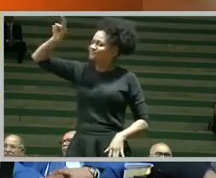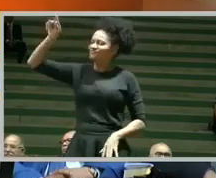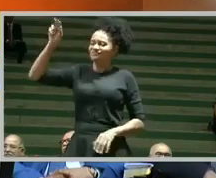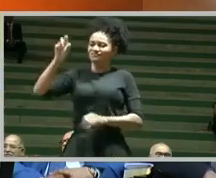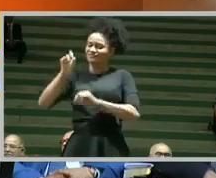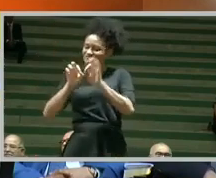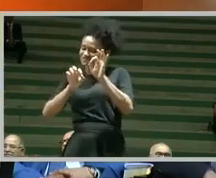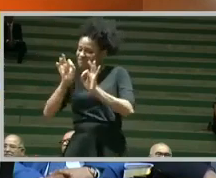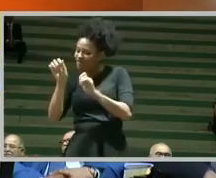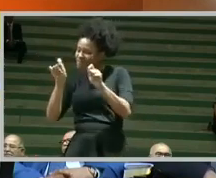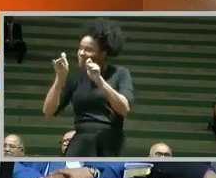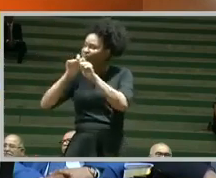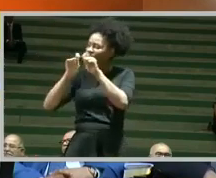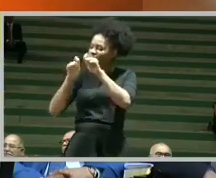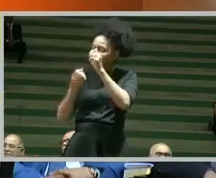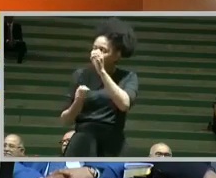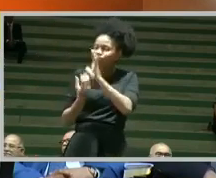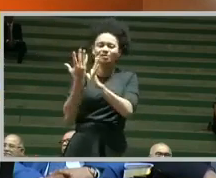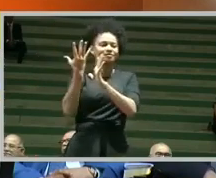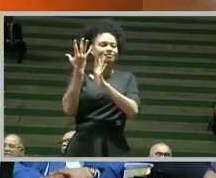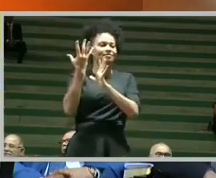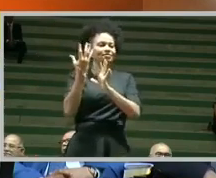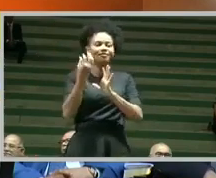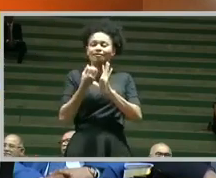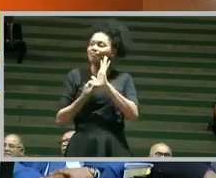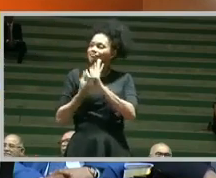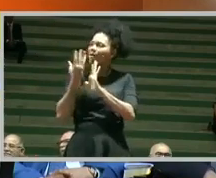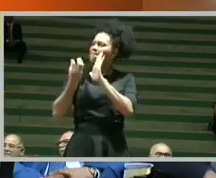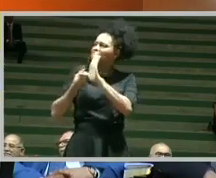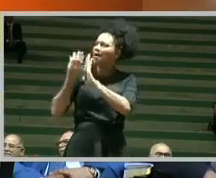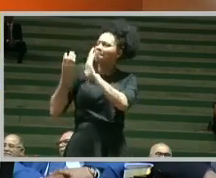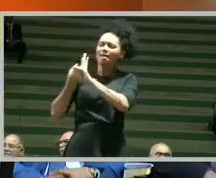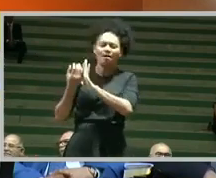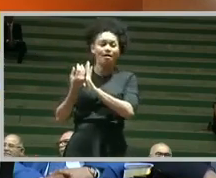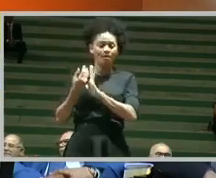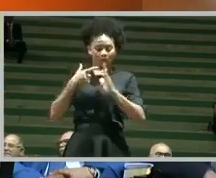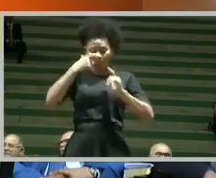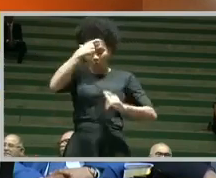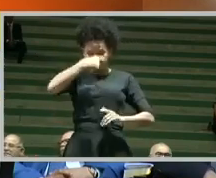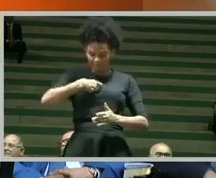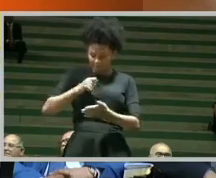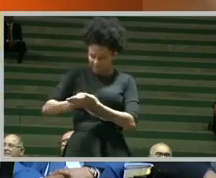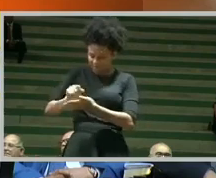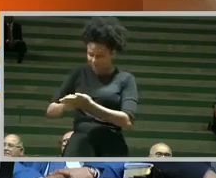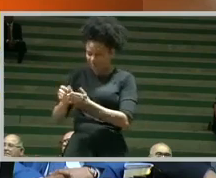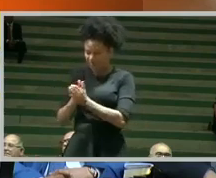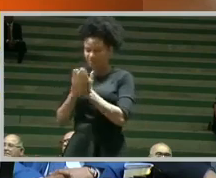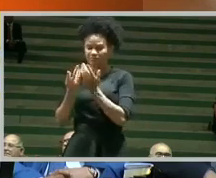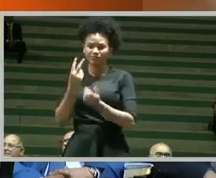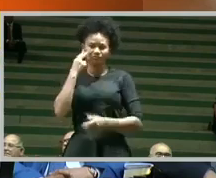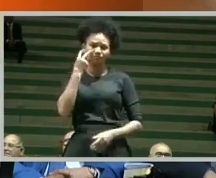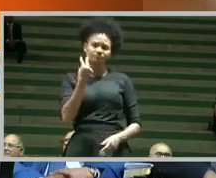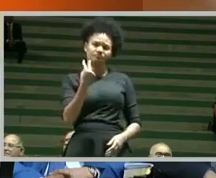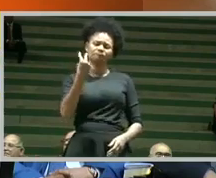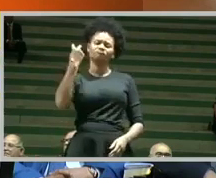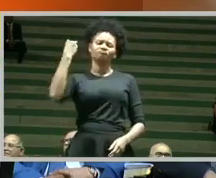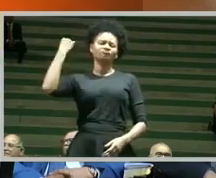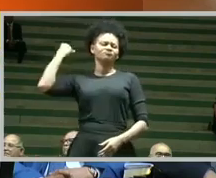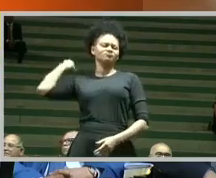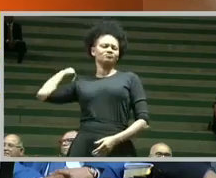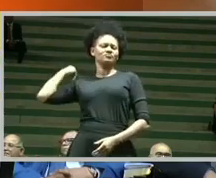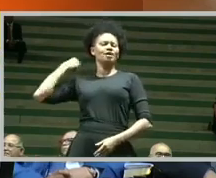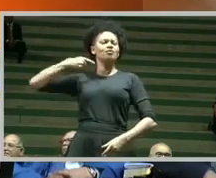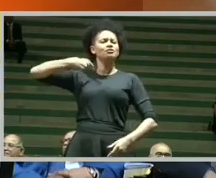Em outras palavras, o salmista está dizendo, quando eu olho para o passado, quando